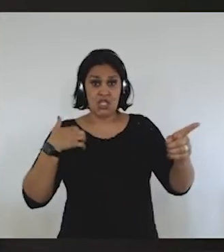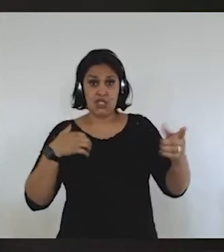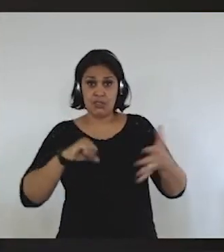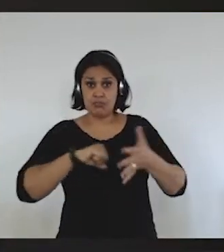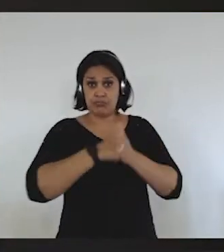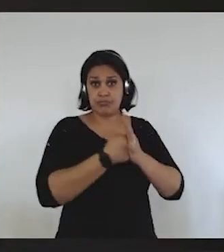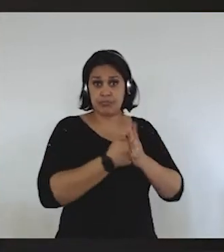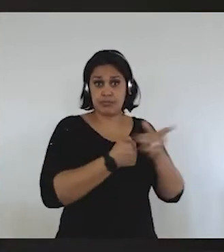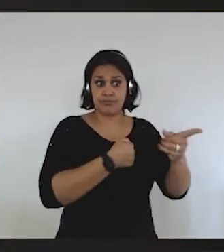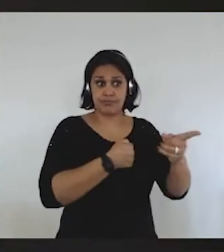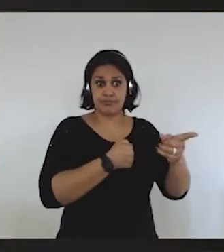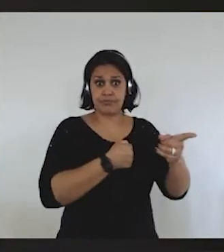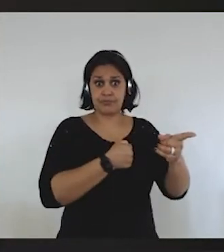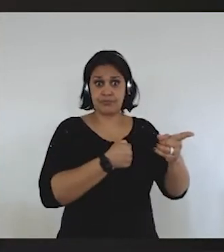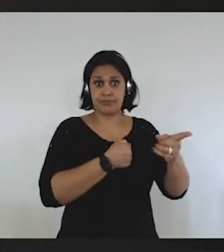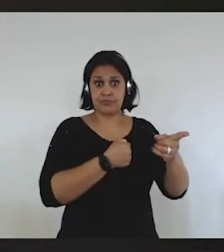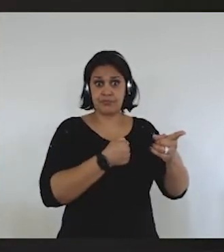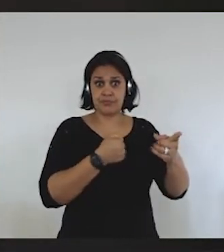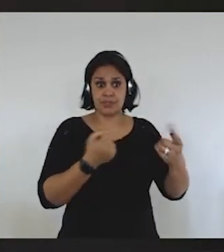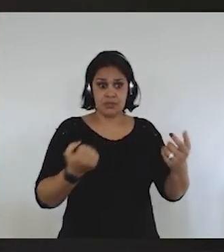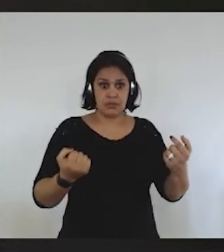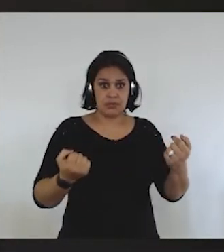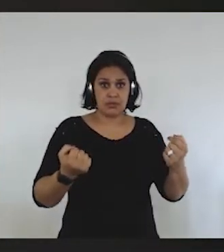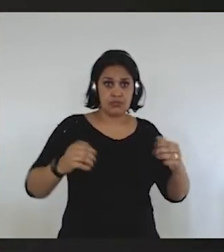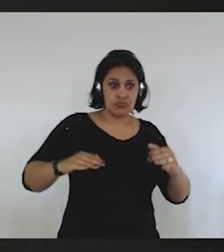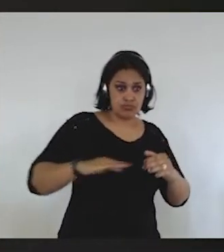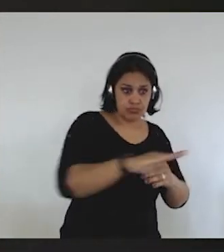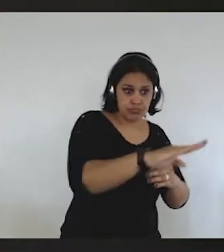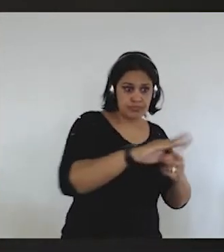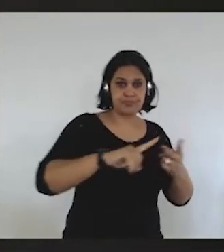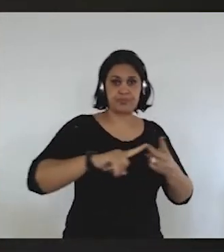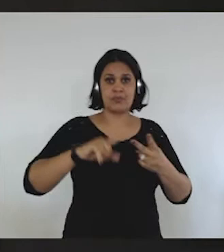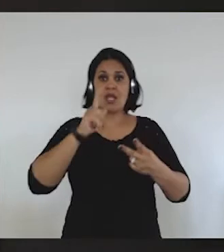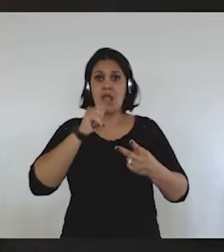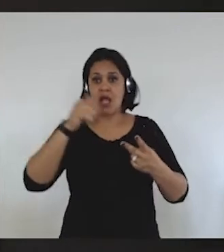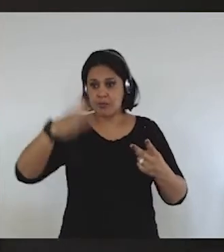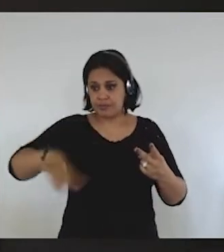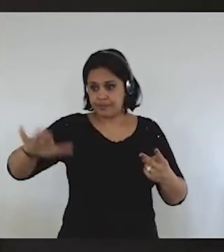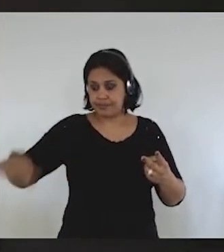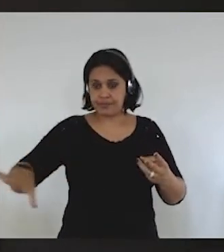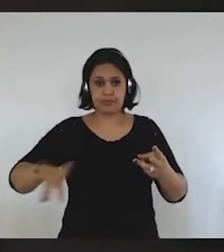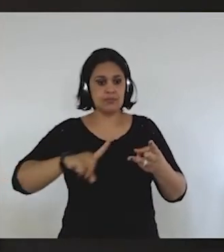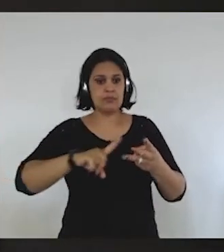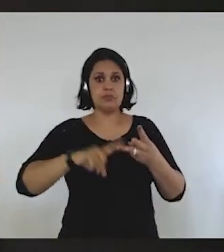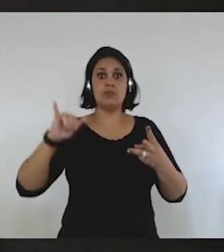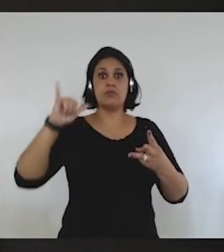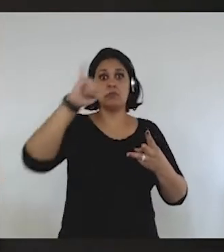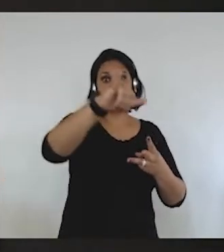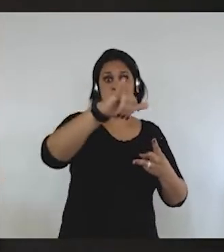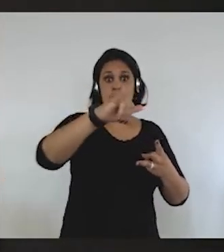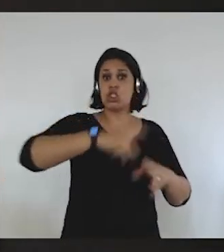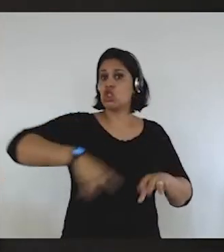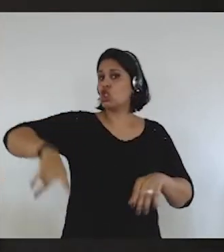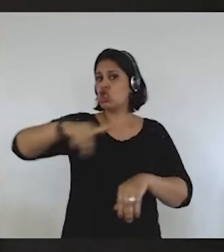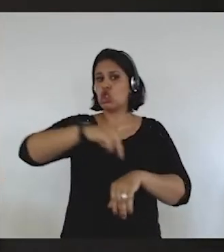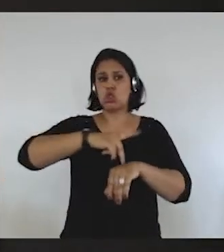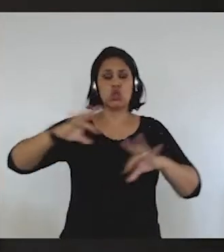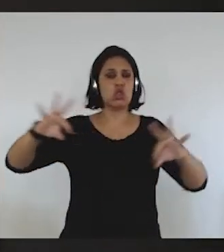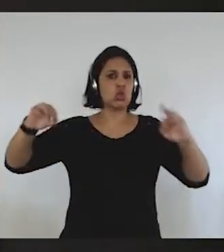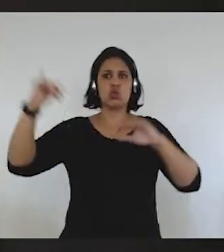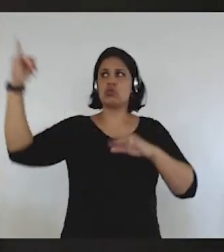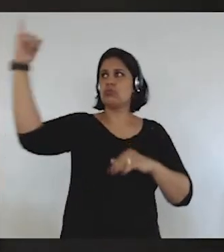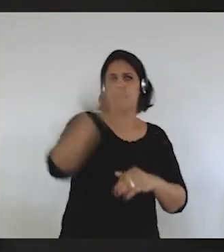fronteiras terrestres, marítimas e aéreas para todos os países e não fez